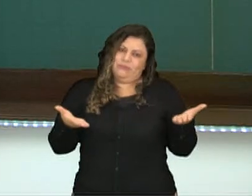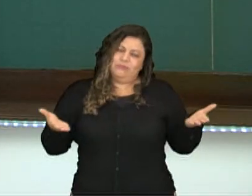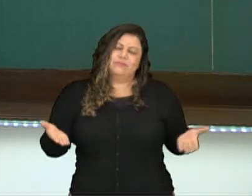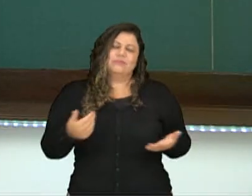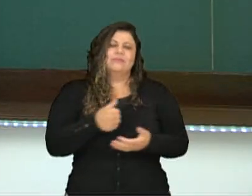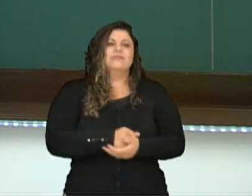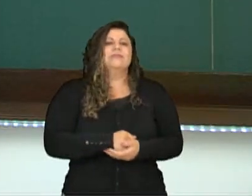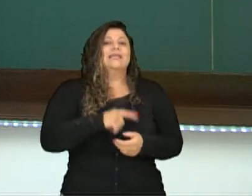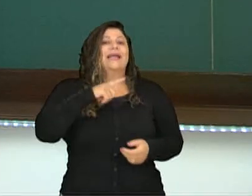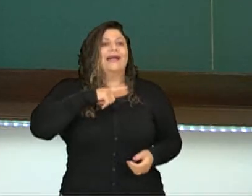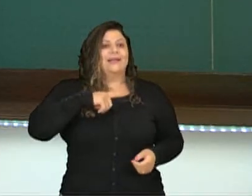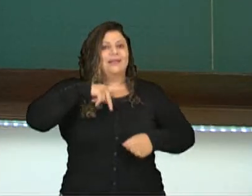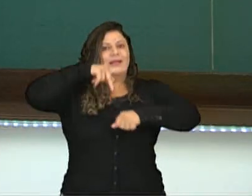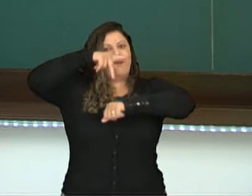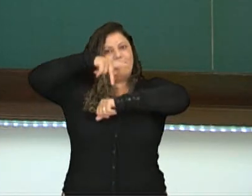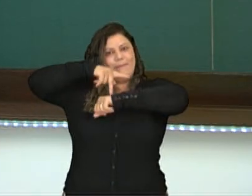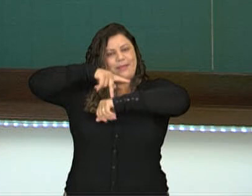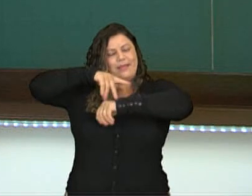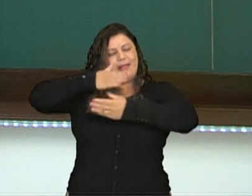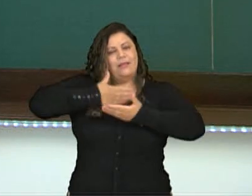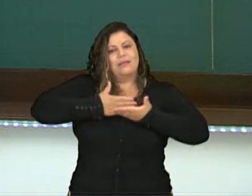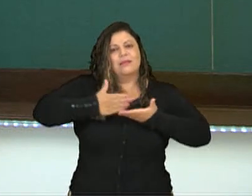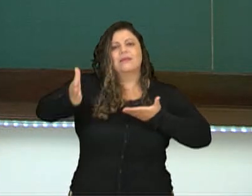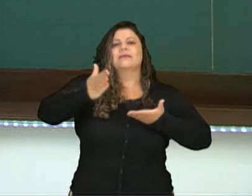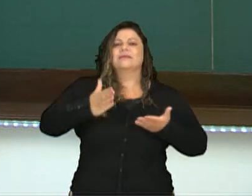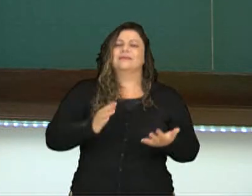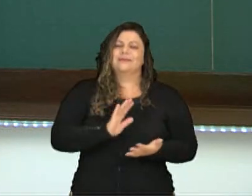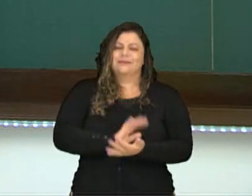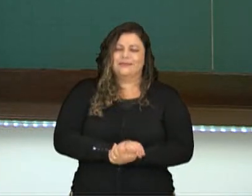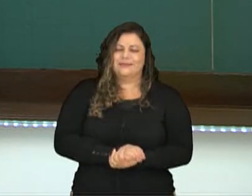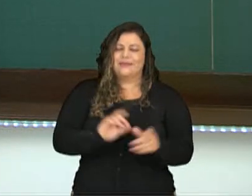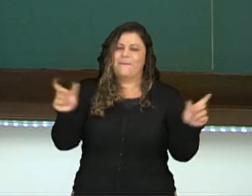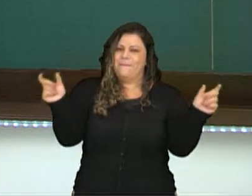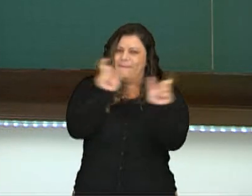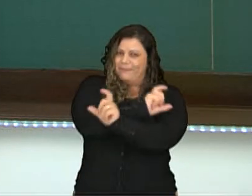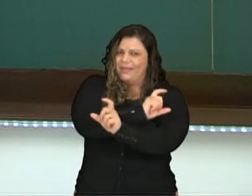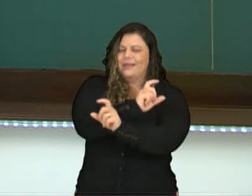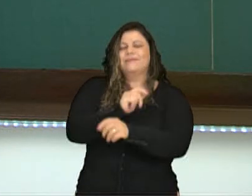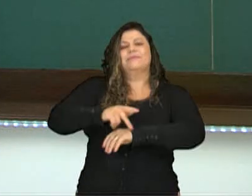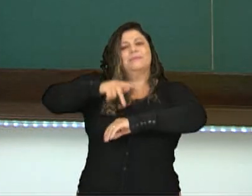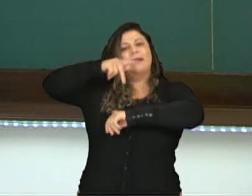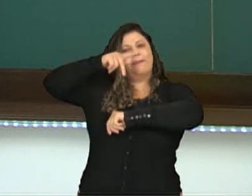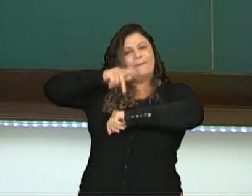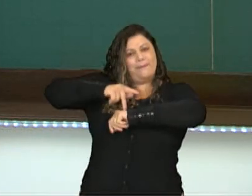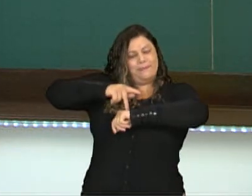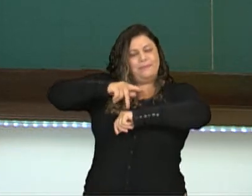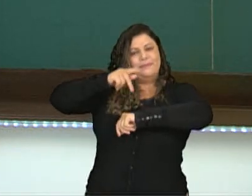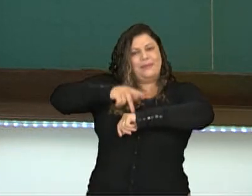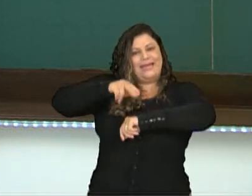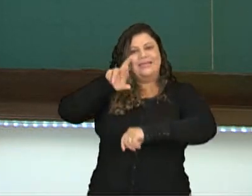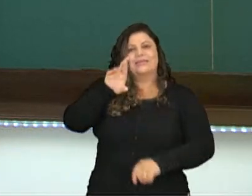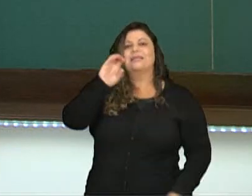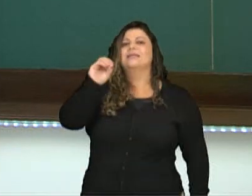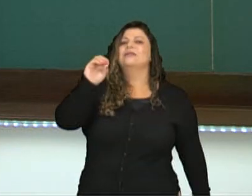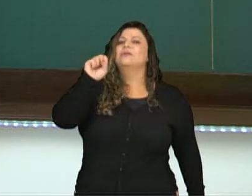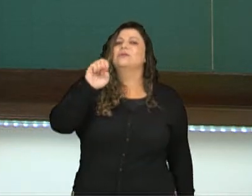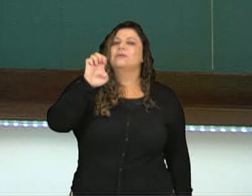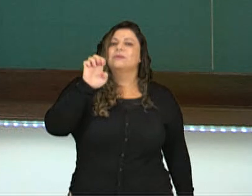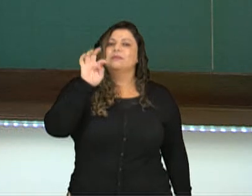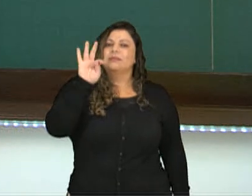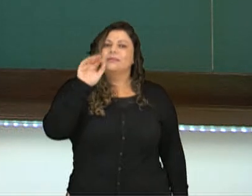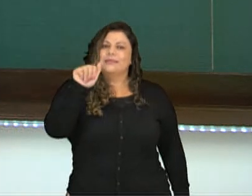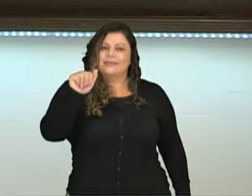a pedra inicial, né? Desculpe o trocadilho, a famosa Pedra de Roseta, a